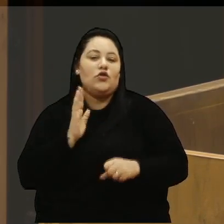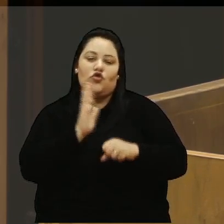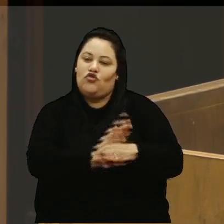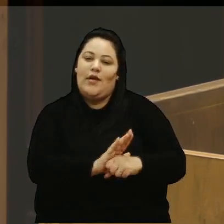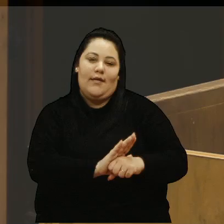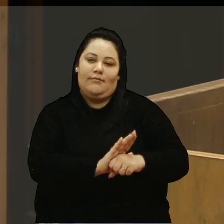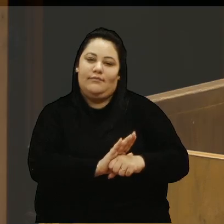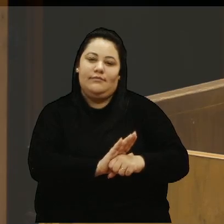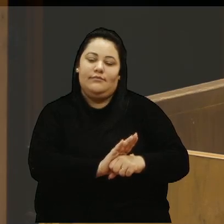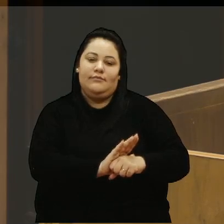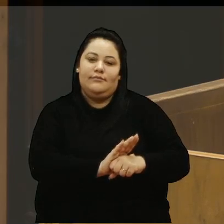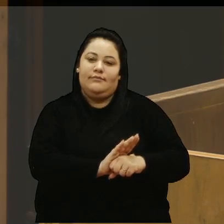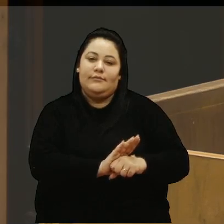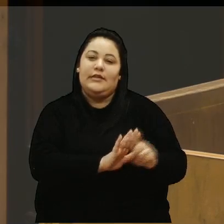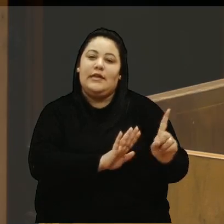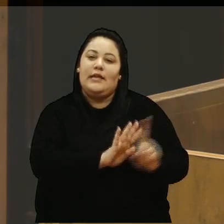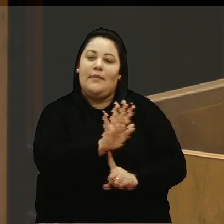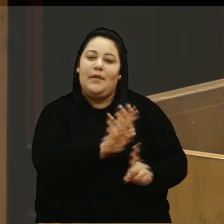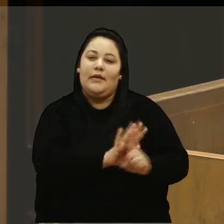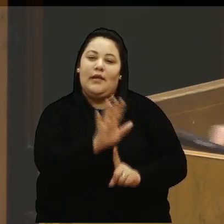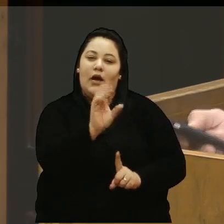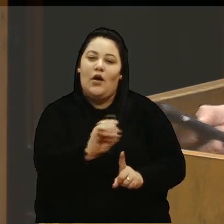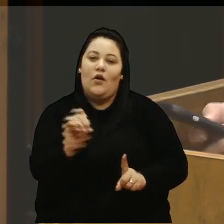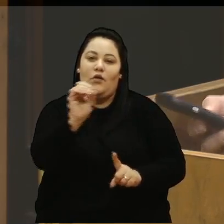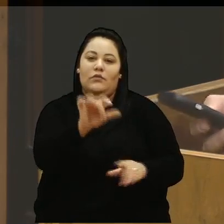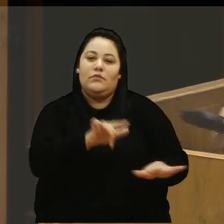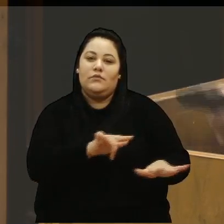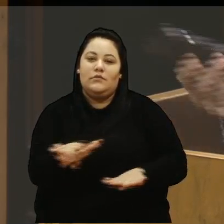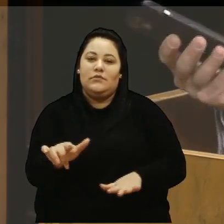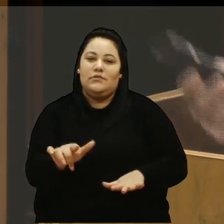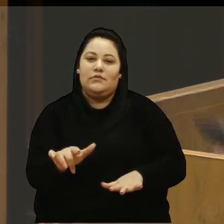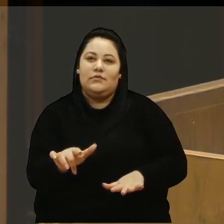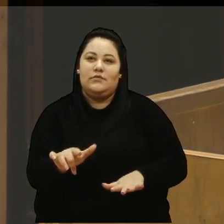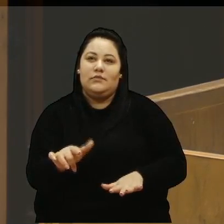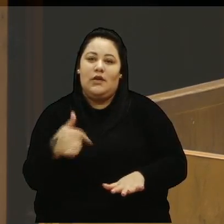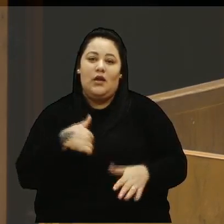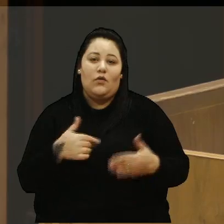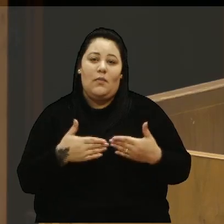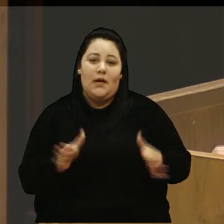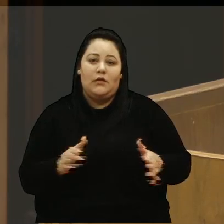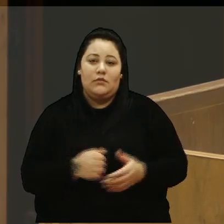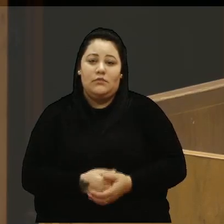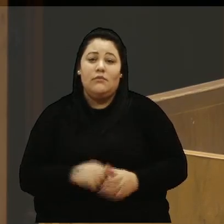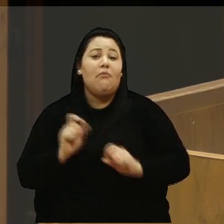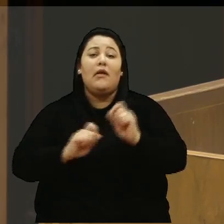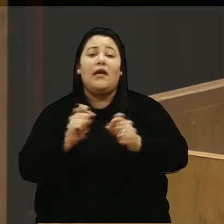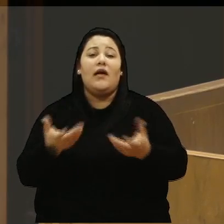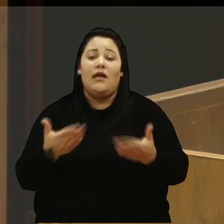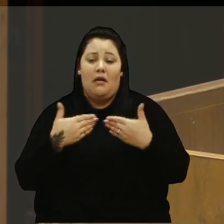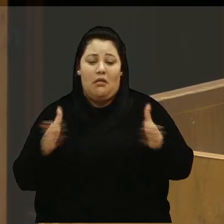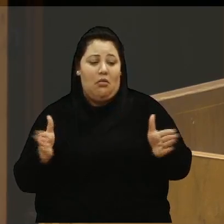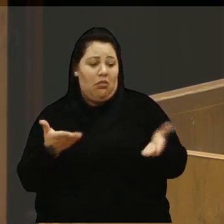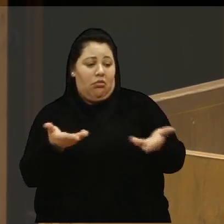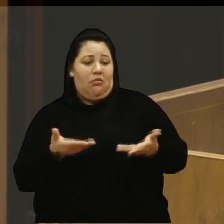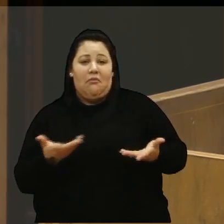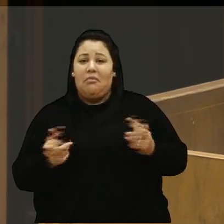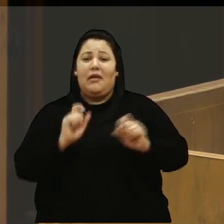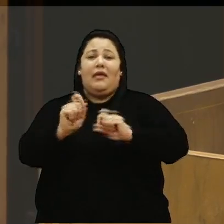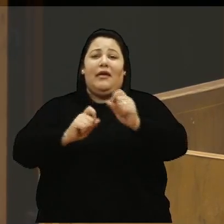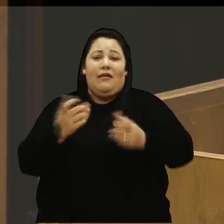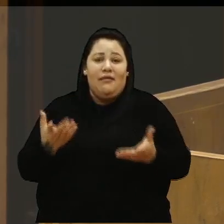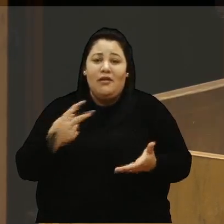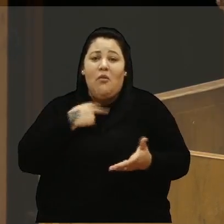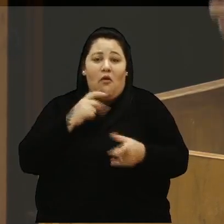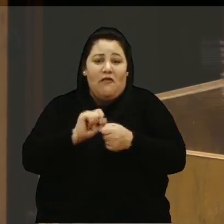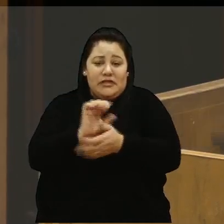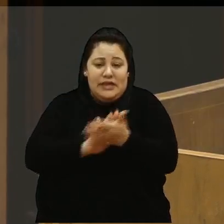demanda. Ótima semana, estamos à disposição. Para quê? Está à disposição para quê? Aqui eu